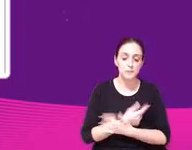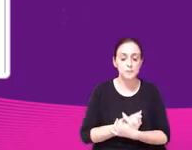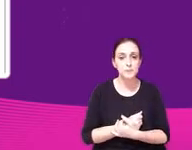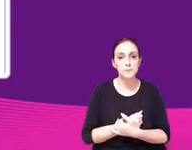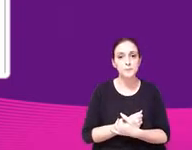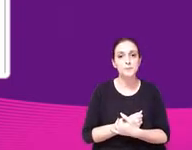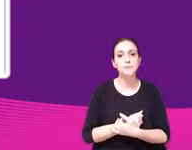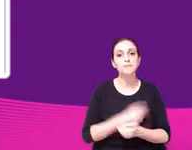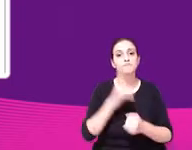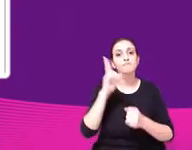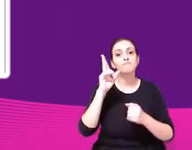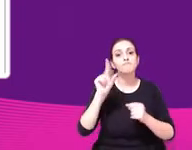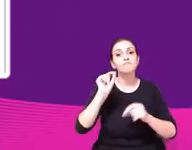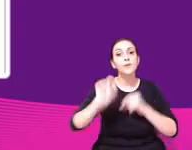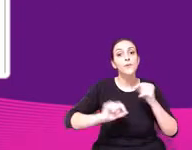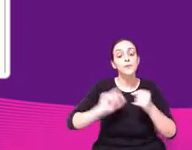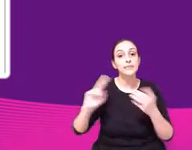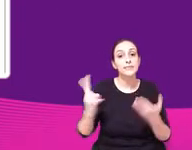Isto levou com que